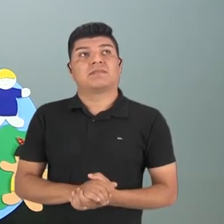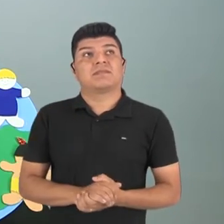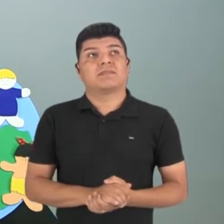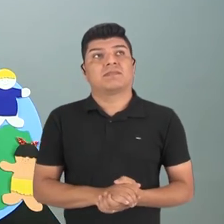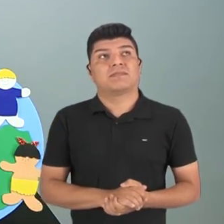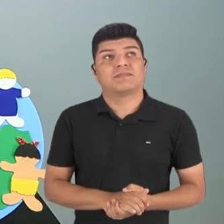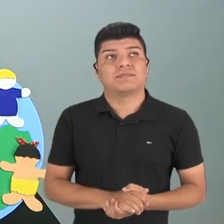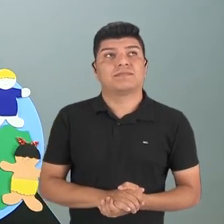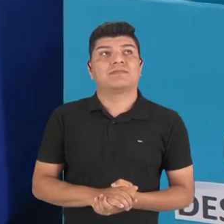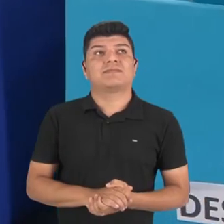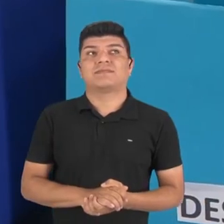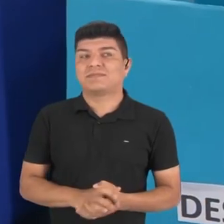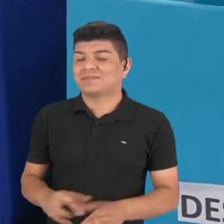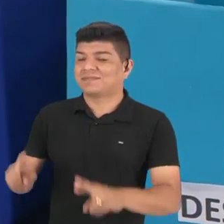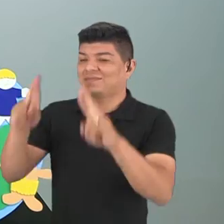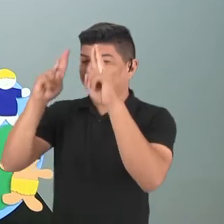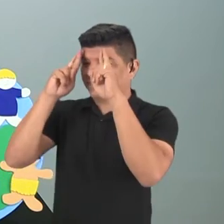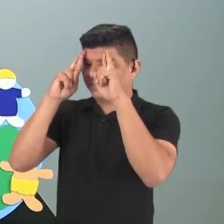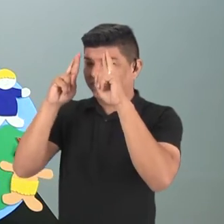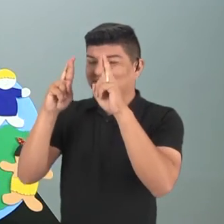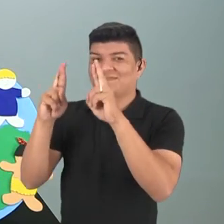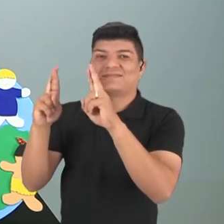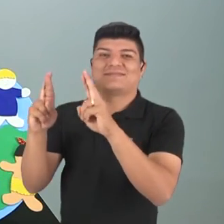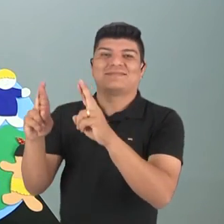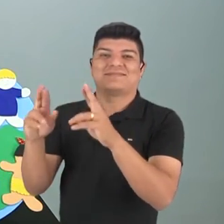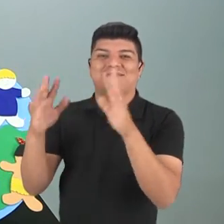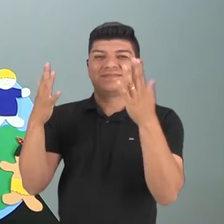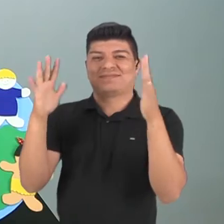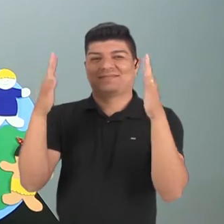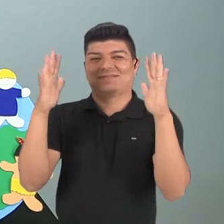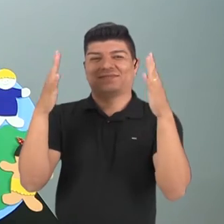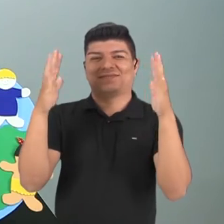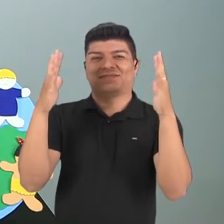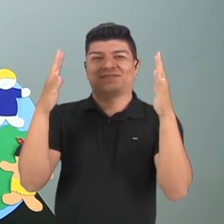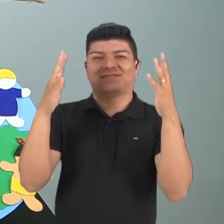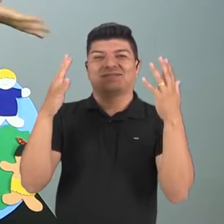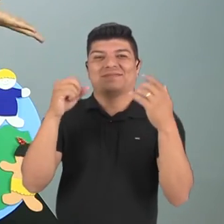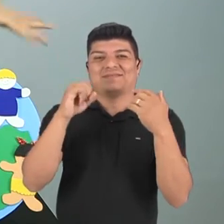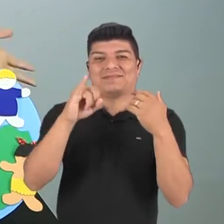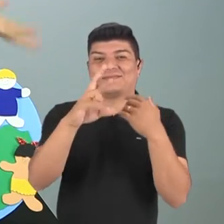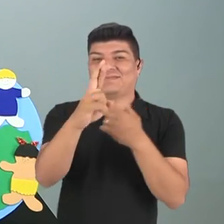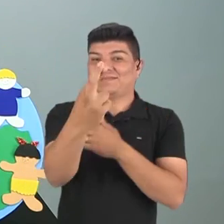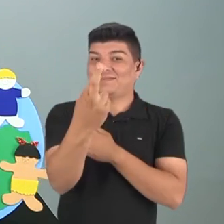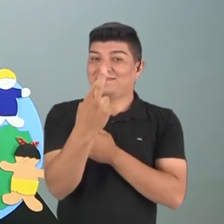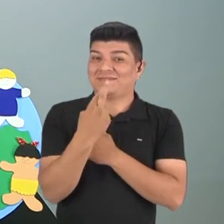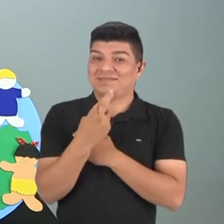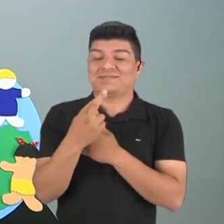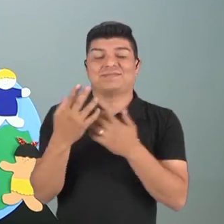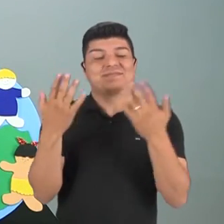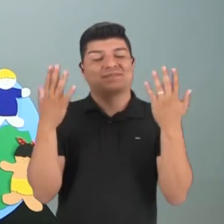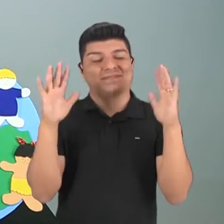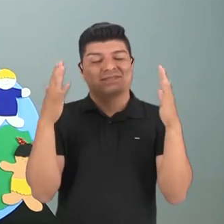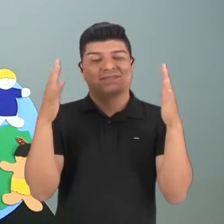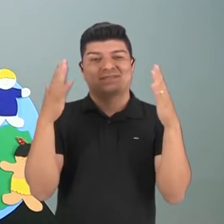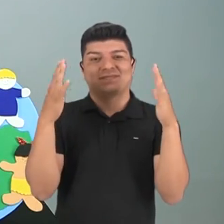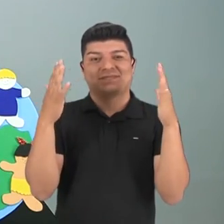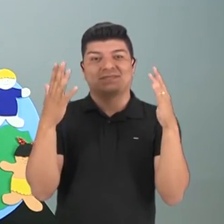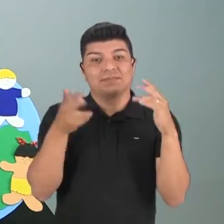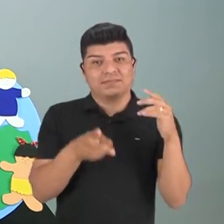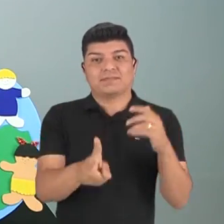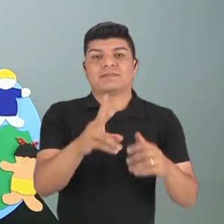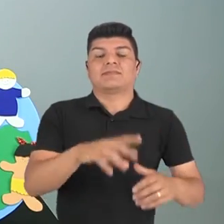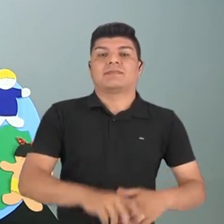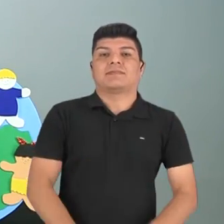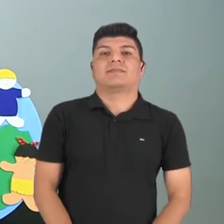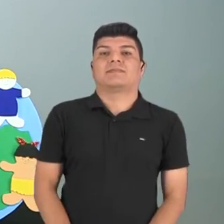tchan. Respeito! Muito bem! Se você disse que é respeito, parabéns! Vamos